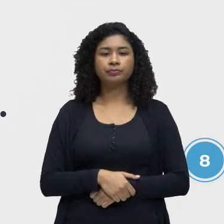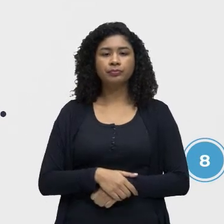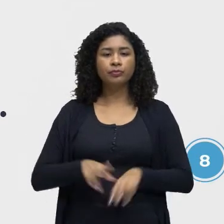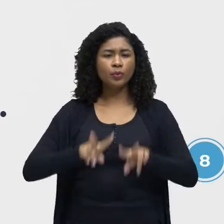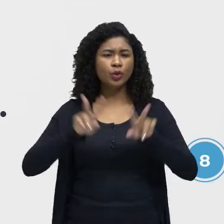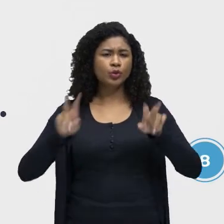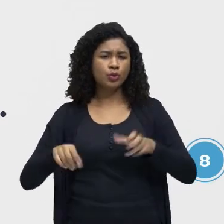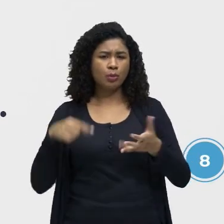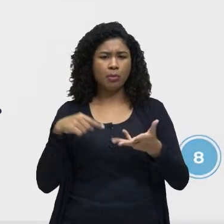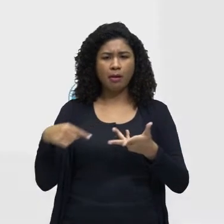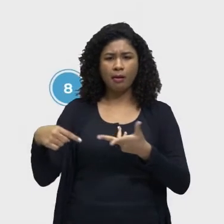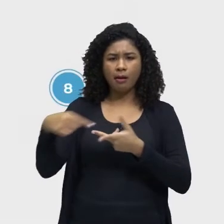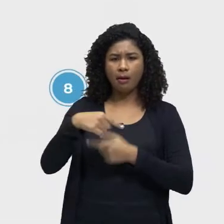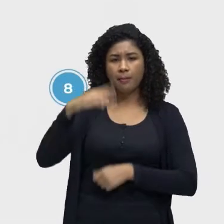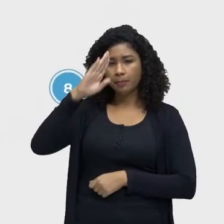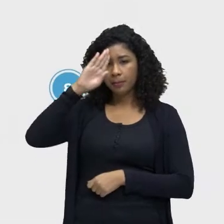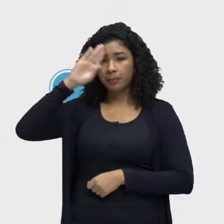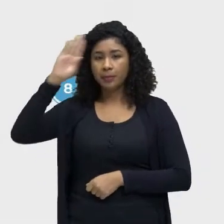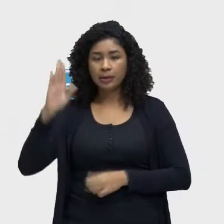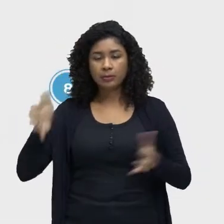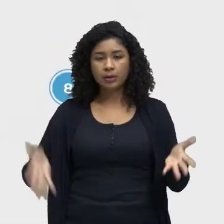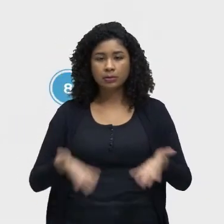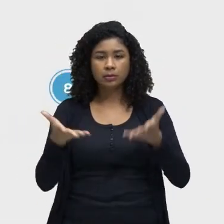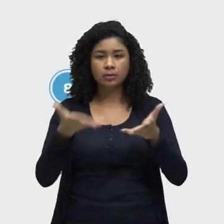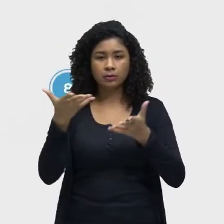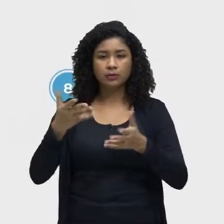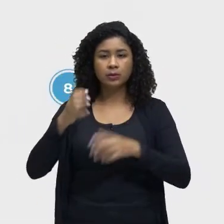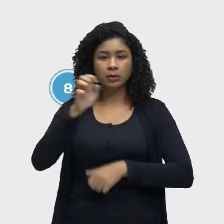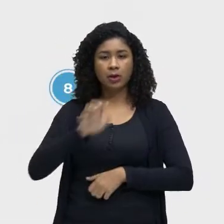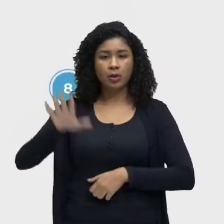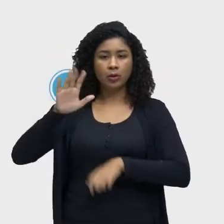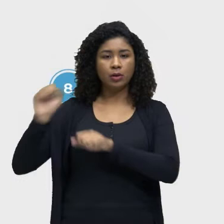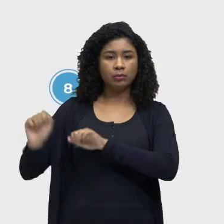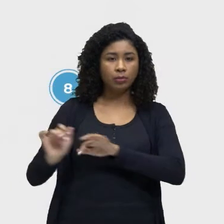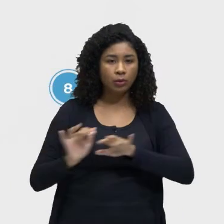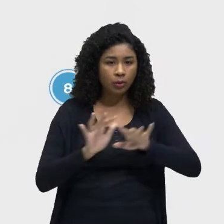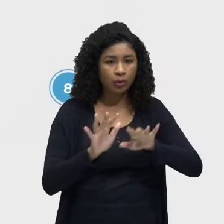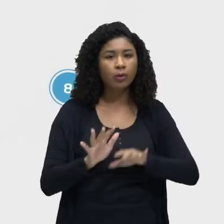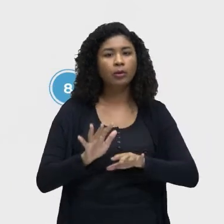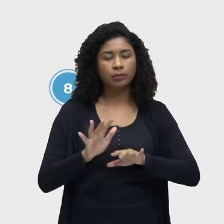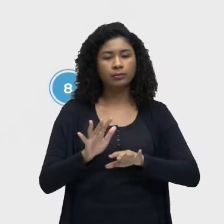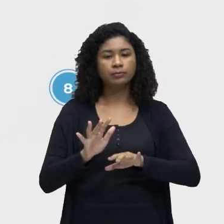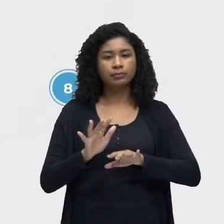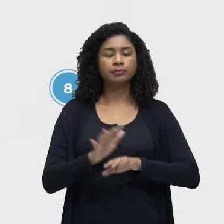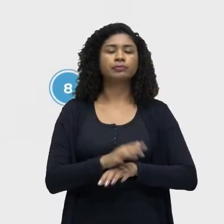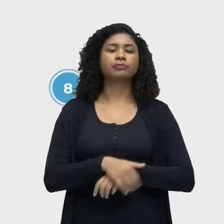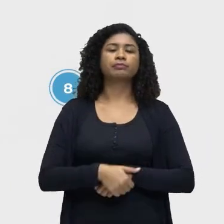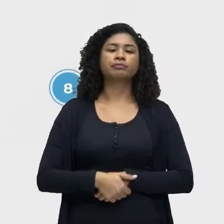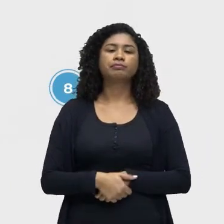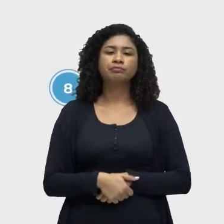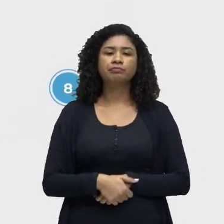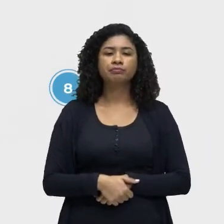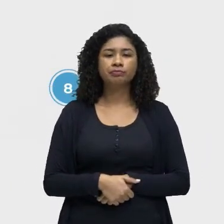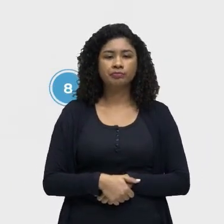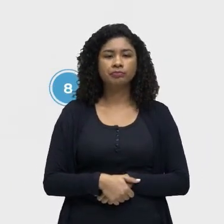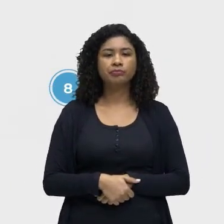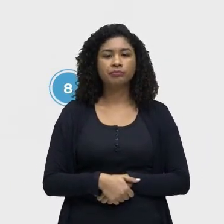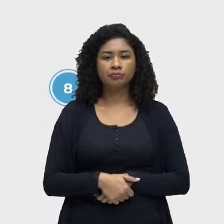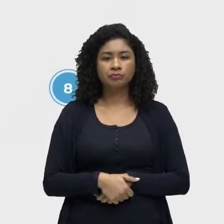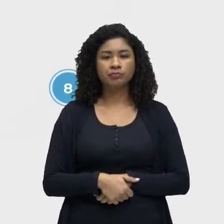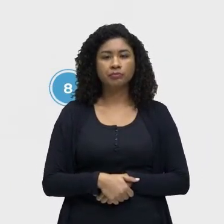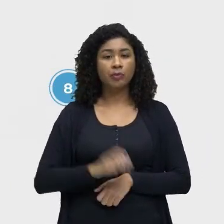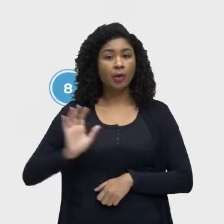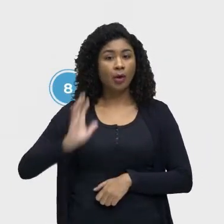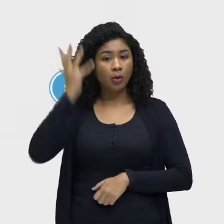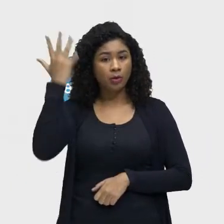principais fatores que motivaram a emigração europeia, ou seja, o que levou os europeus a deixarem esse continente, que esse